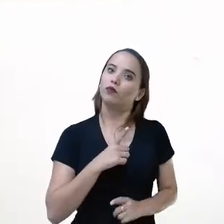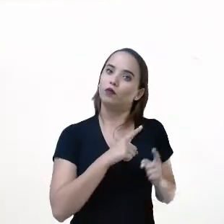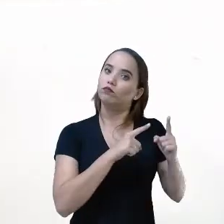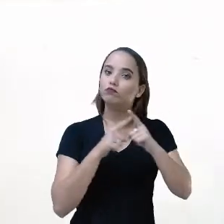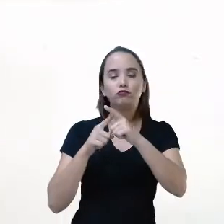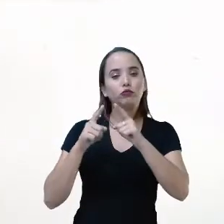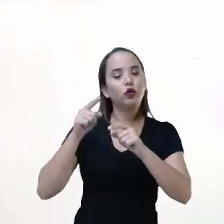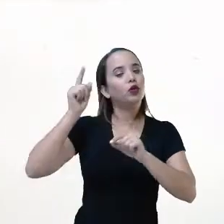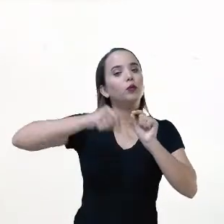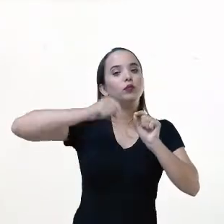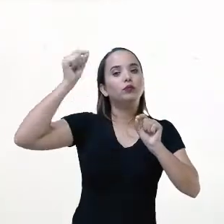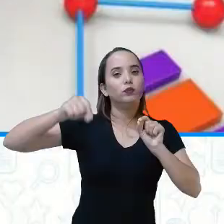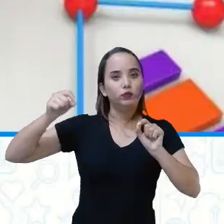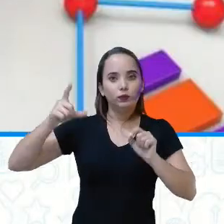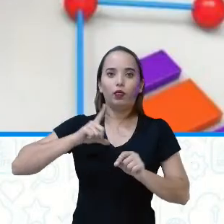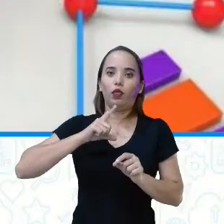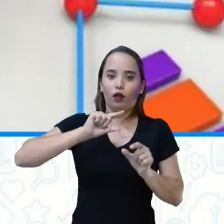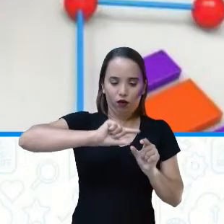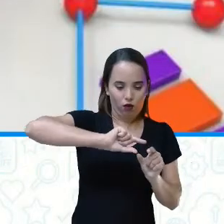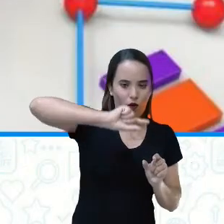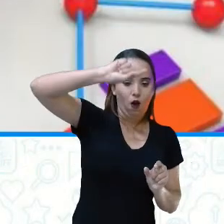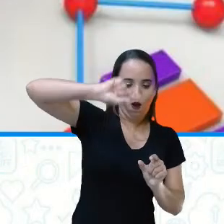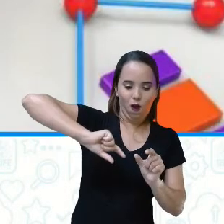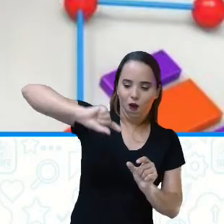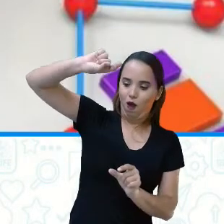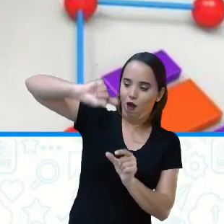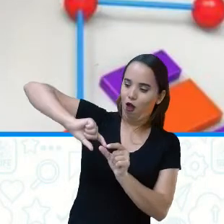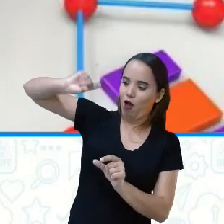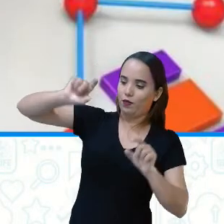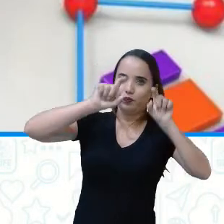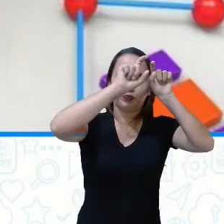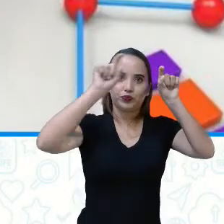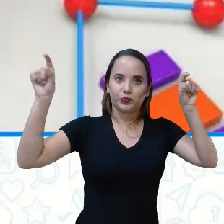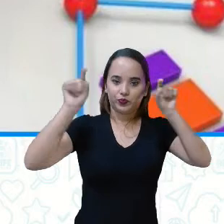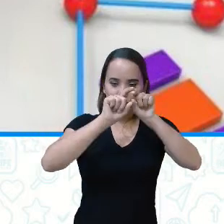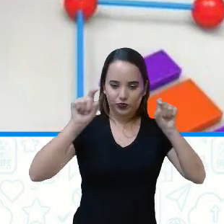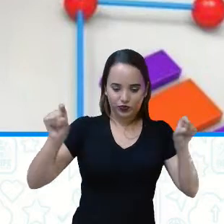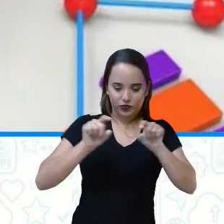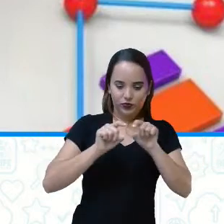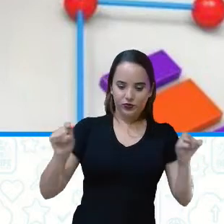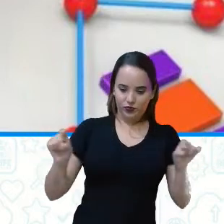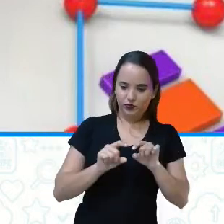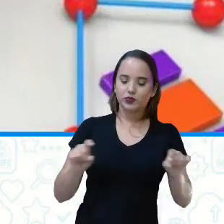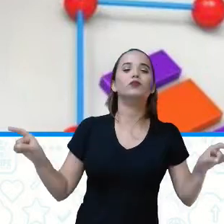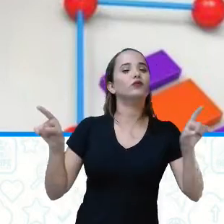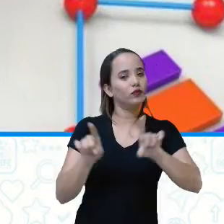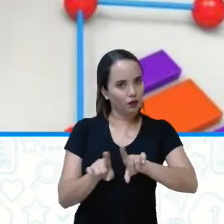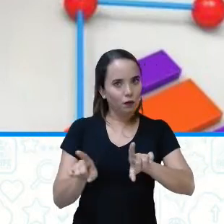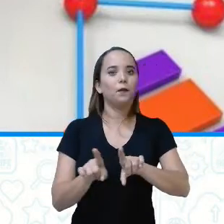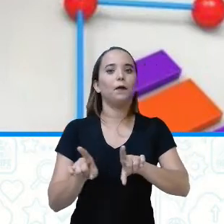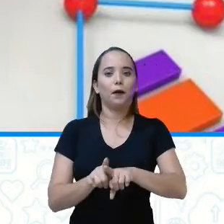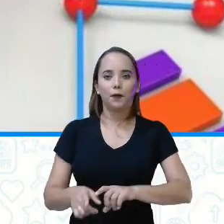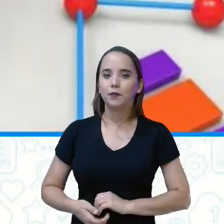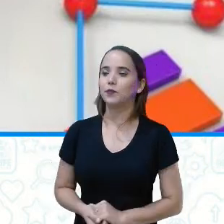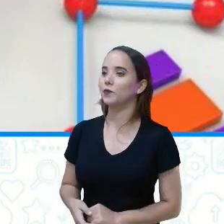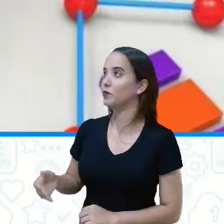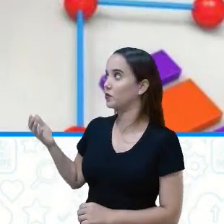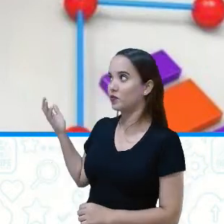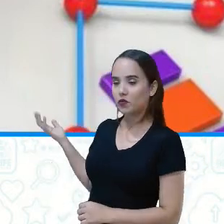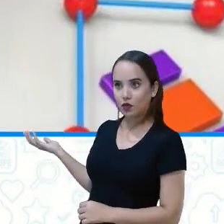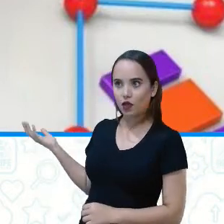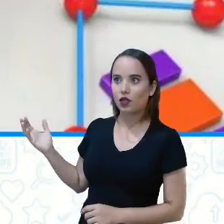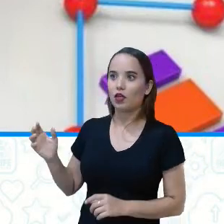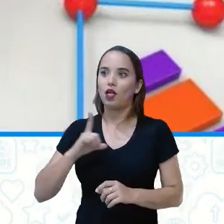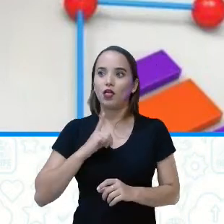Eu tenho gráficos de barra, gráficos de coluna. Esse gráfico do cantinho aqui, que vocês estão vendo aí no cantinho da tela,